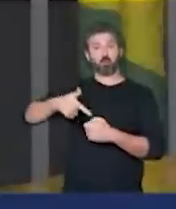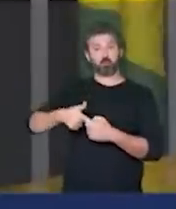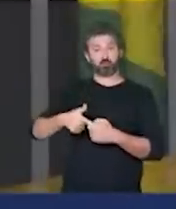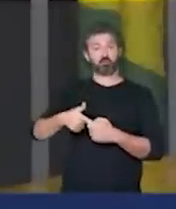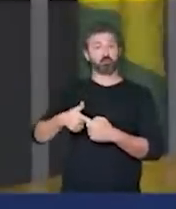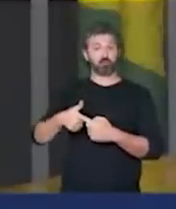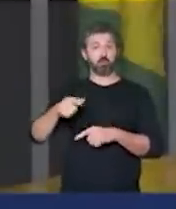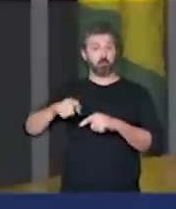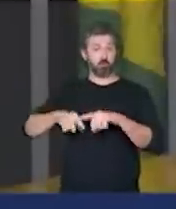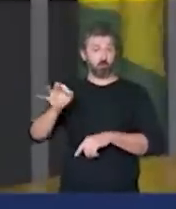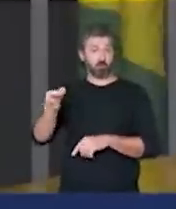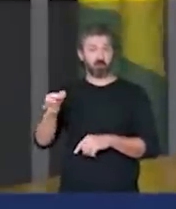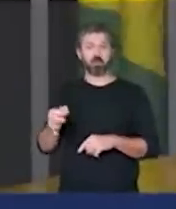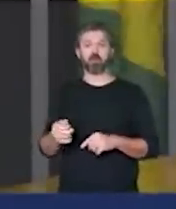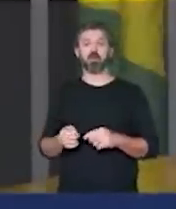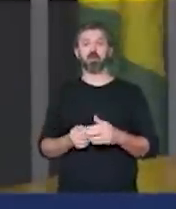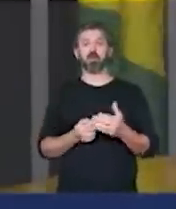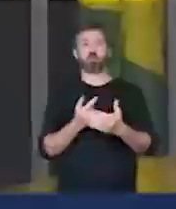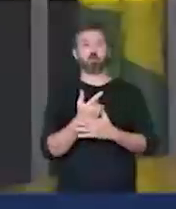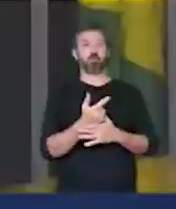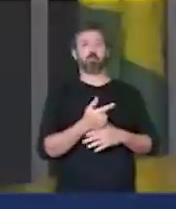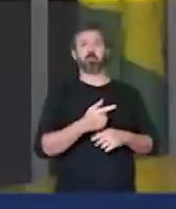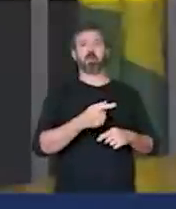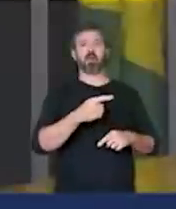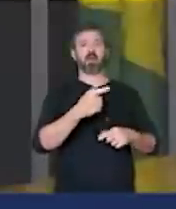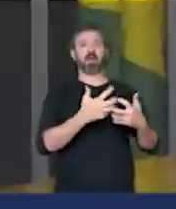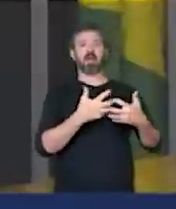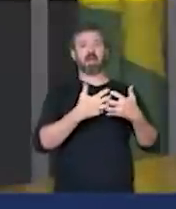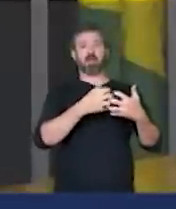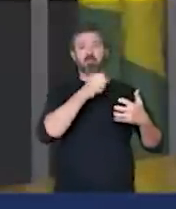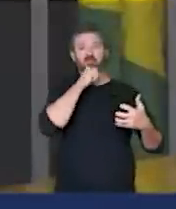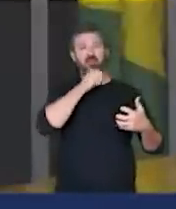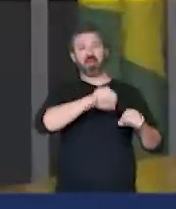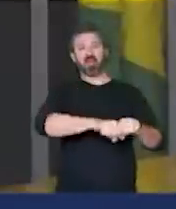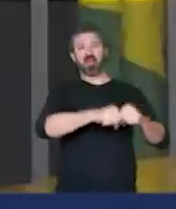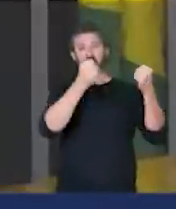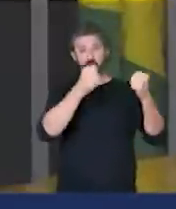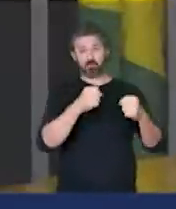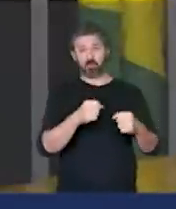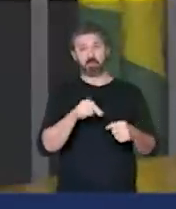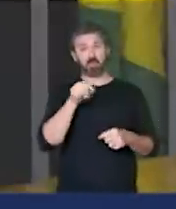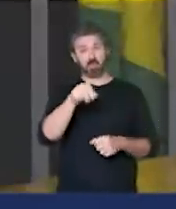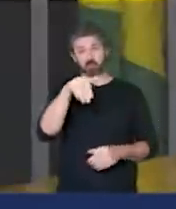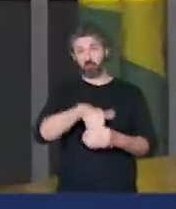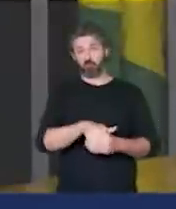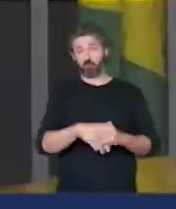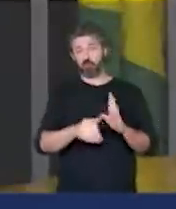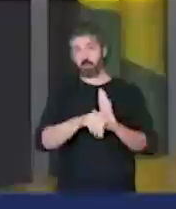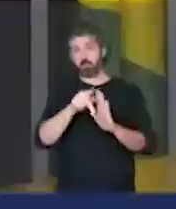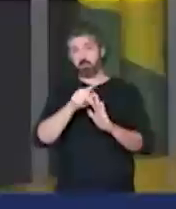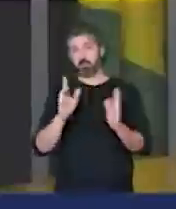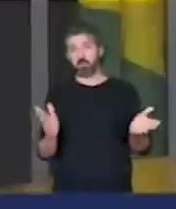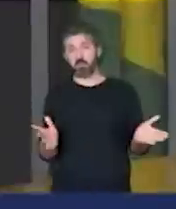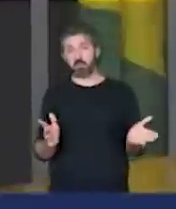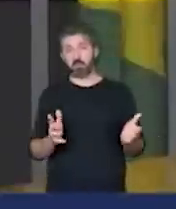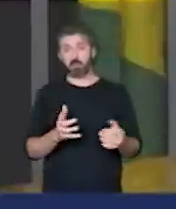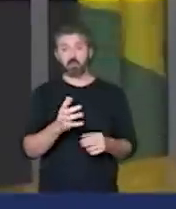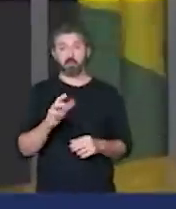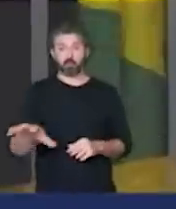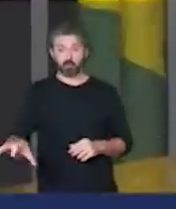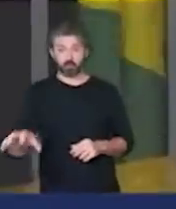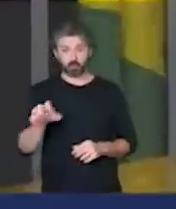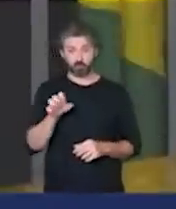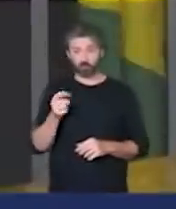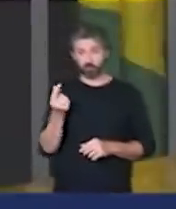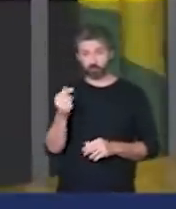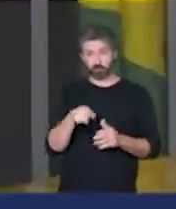derivados, para comprar sucata de caminhão. É isso que esse plenário votou no mérito da medida provisória. Tirar dinheiro da pesquisa